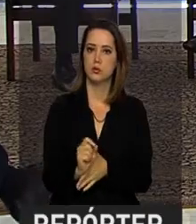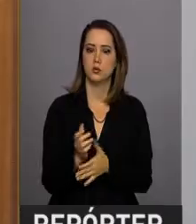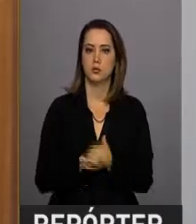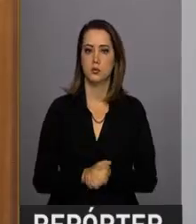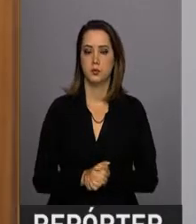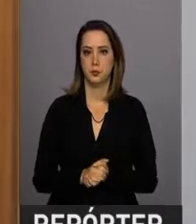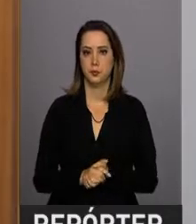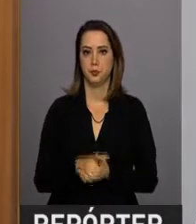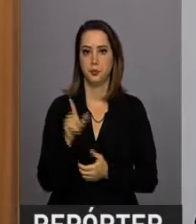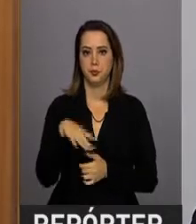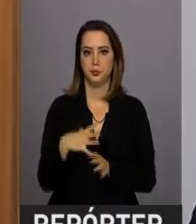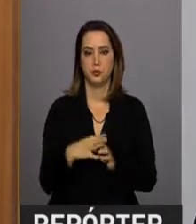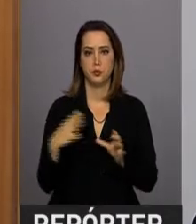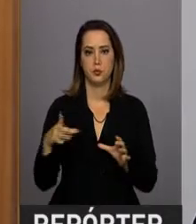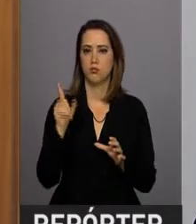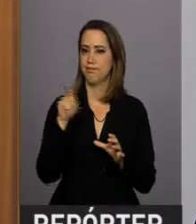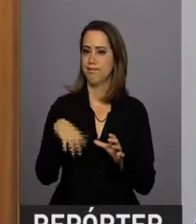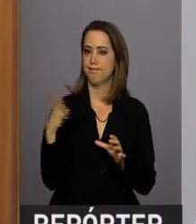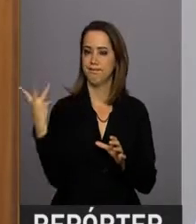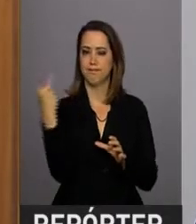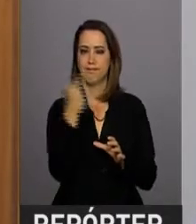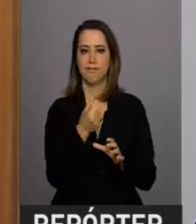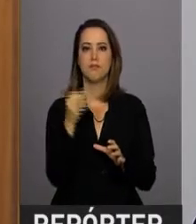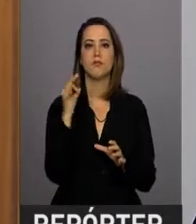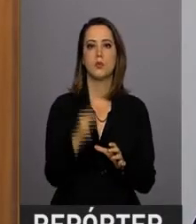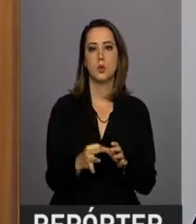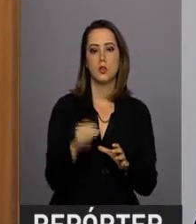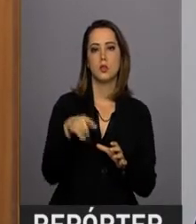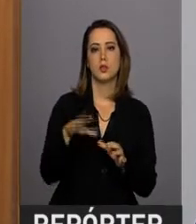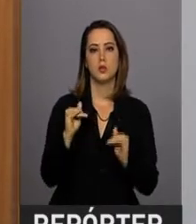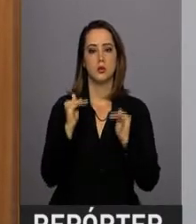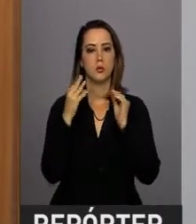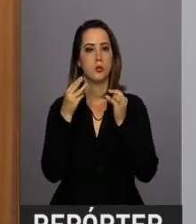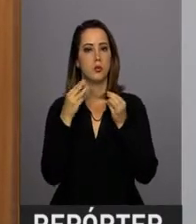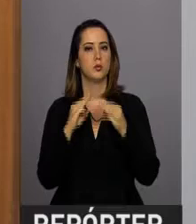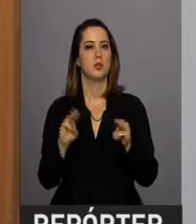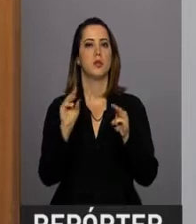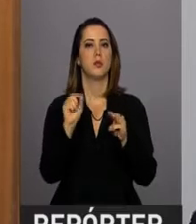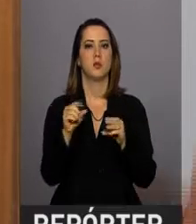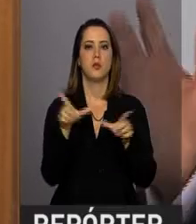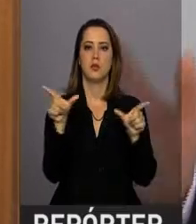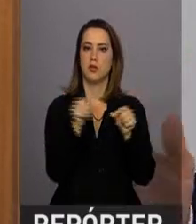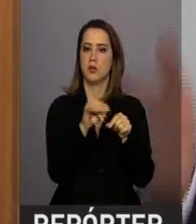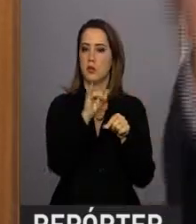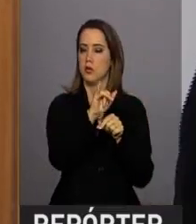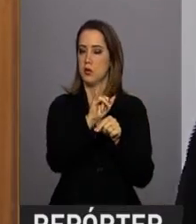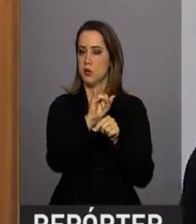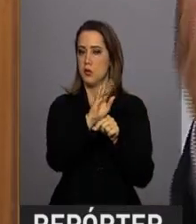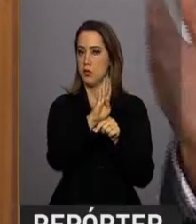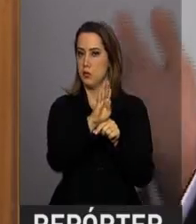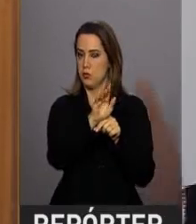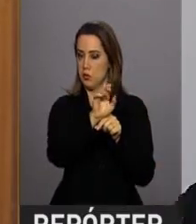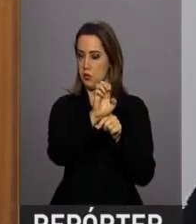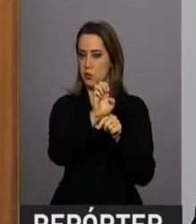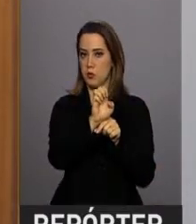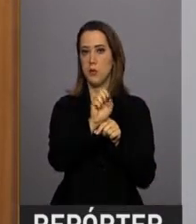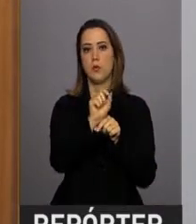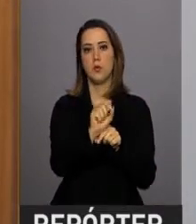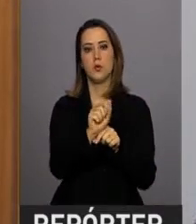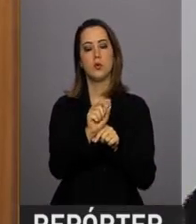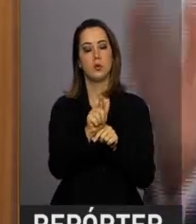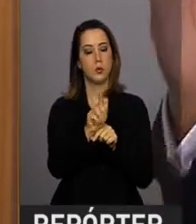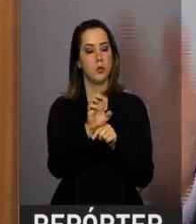estados é grande e nobre missão institucional da fundação ibge e aí abre aspas de retratar o